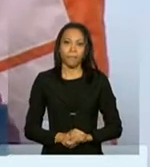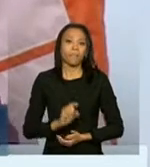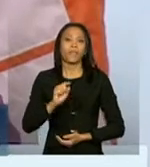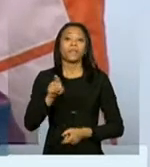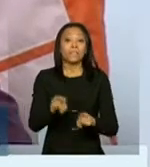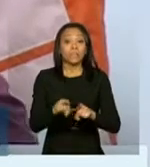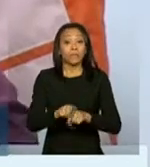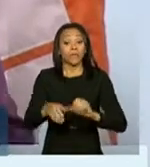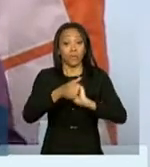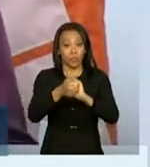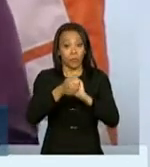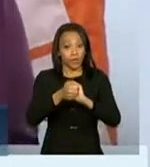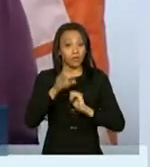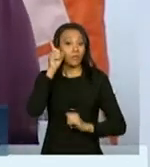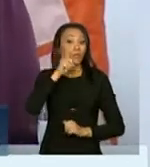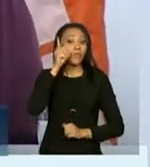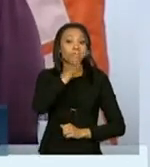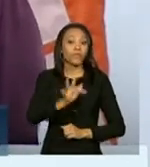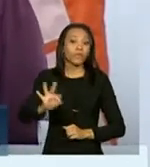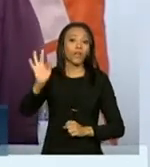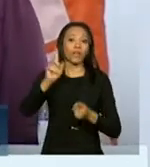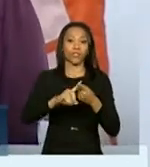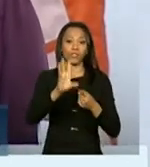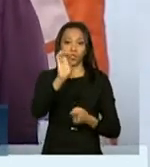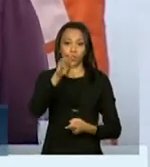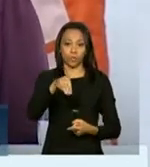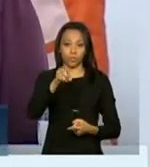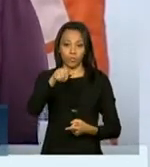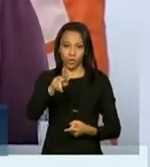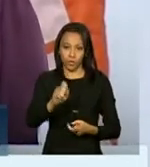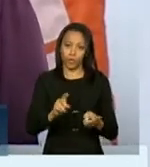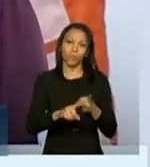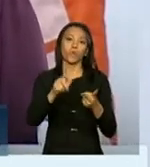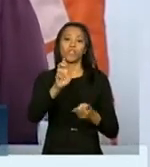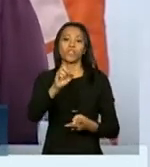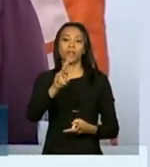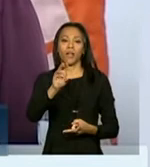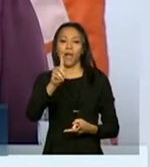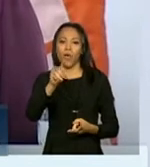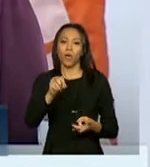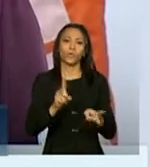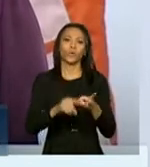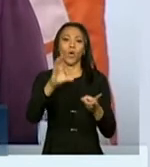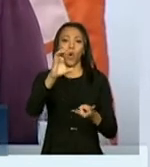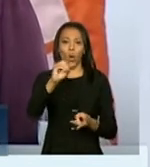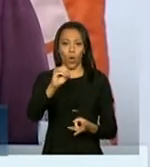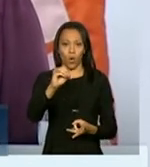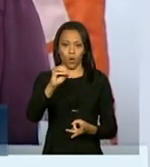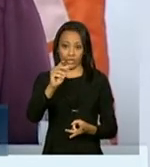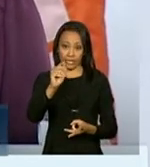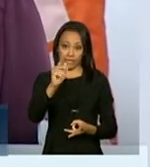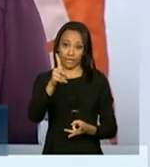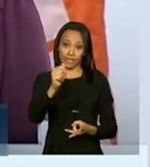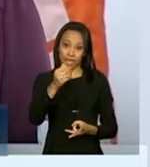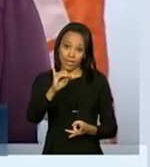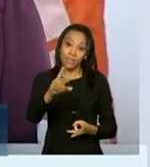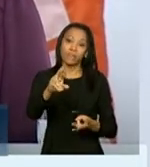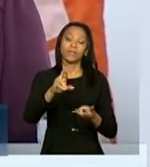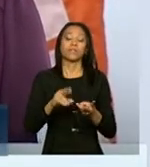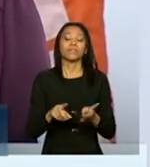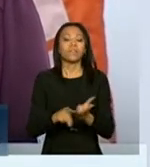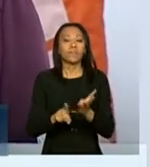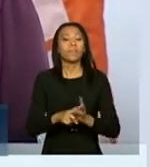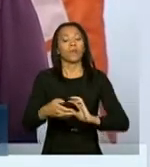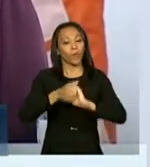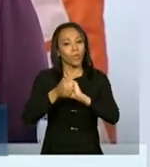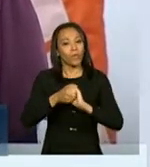Cumprimento os deputados federais Domingos Sávio, Geraldo Tadeu, Odair Cunha. Cumprimento o